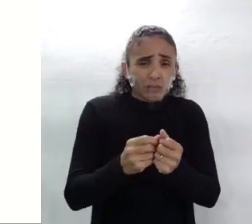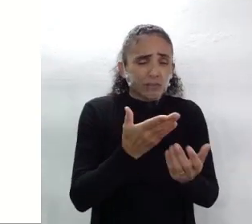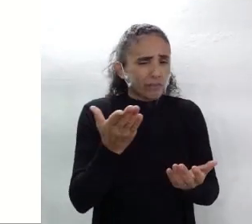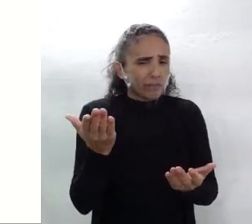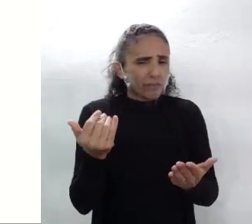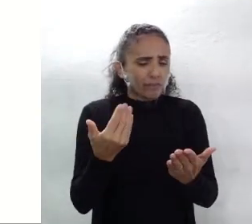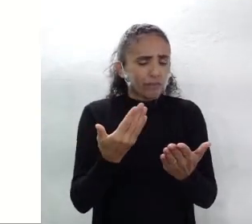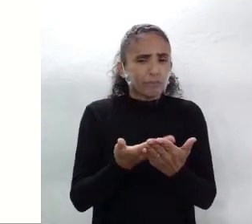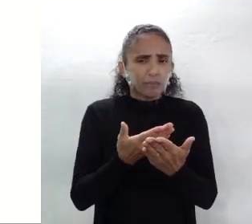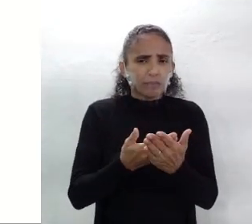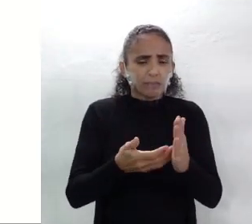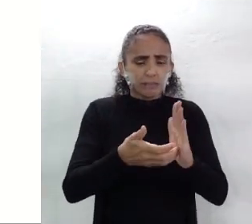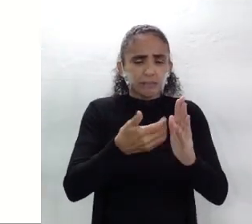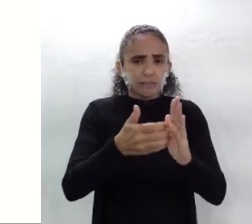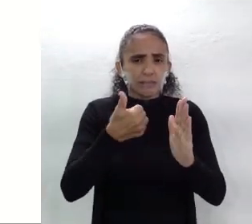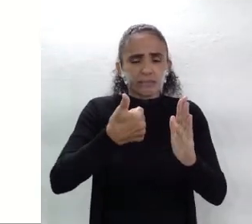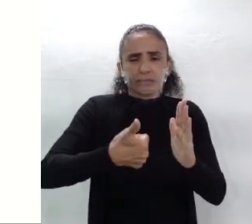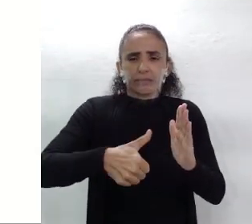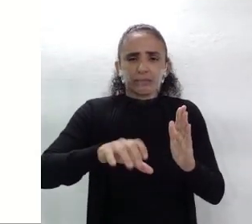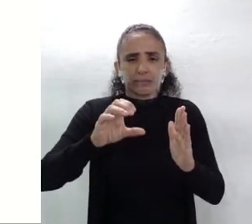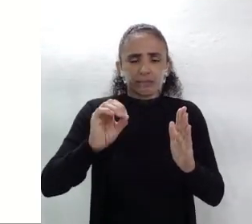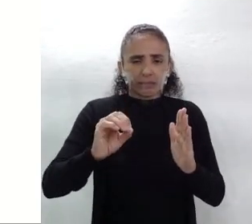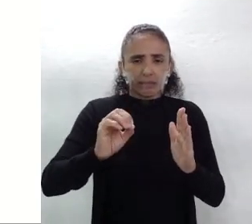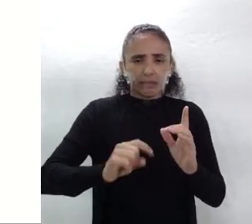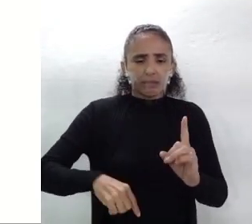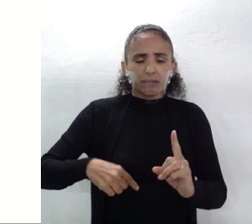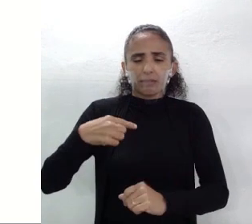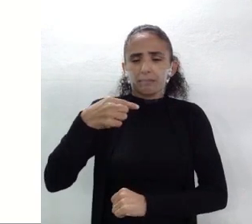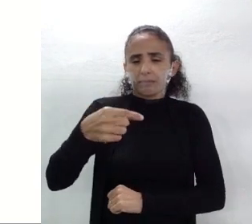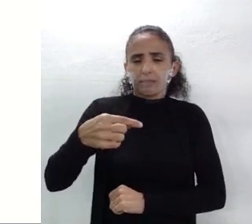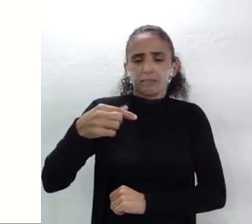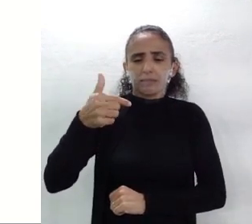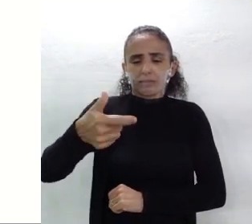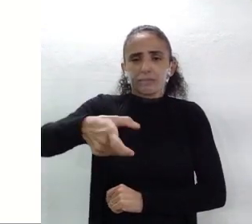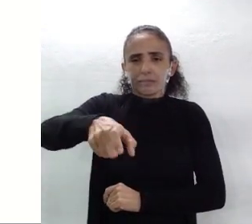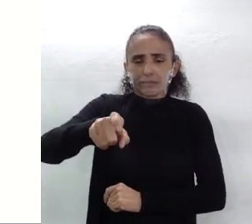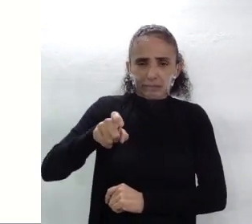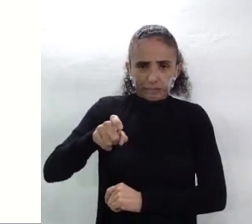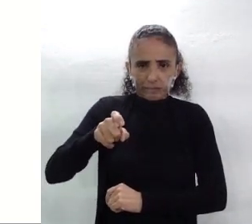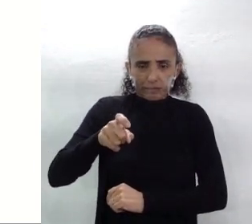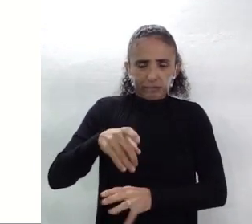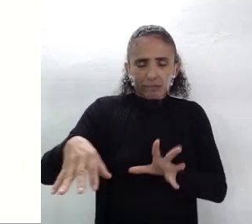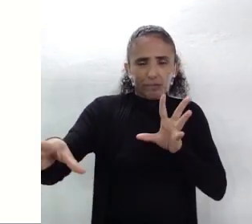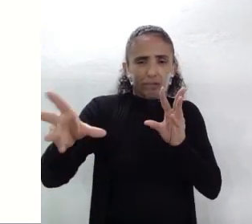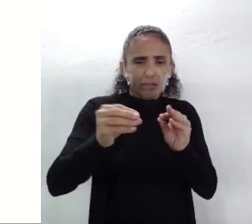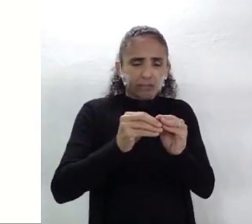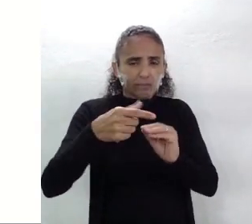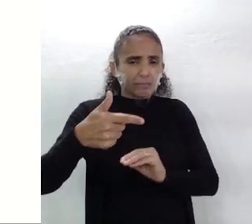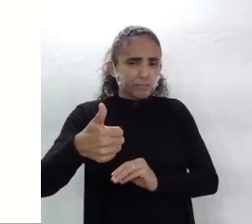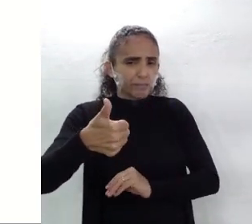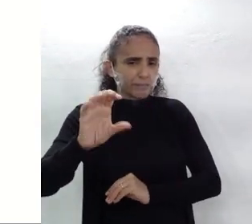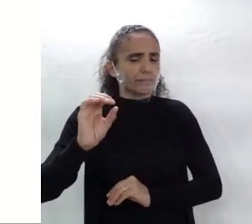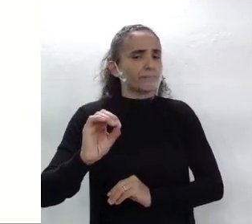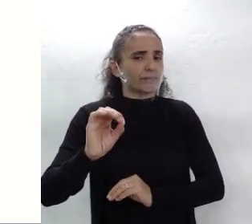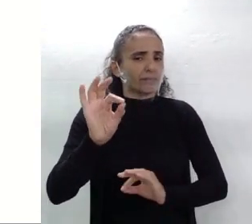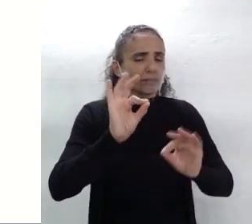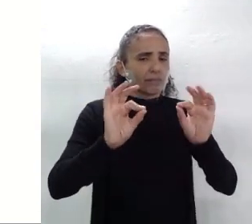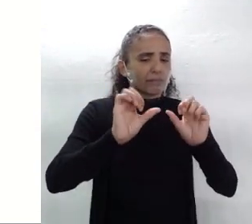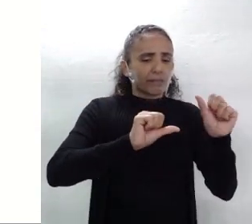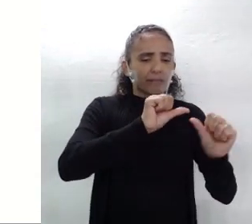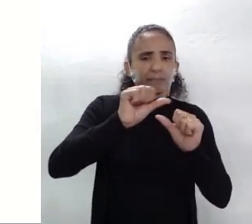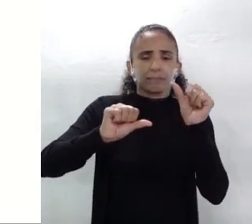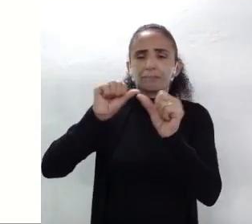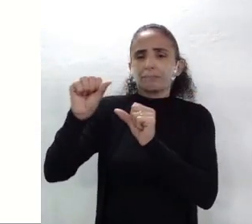vamos tirar o 10. Ó. 4x mais 10 menos 2x. Eu retiro o 10, ó, menos 10 e retiro do outro lado, pois é uma